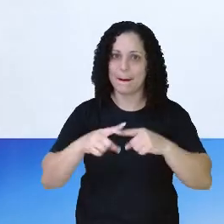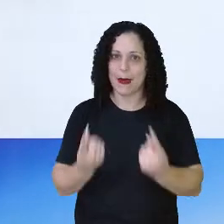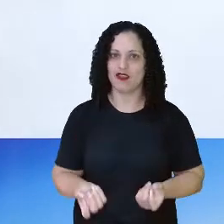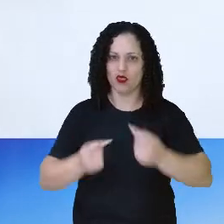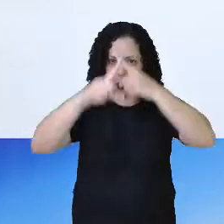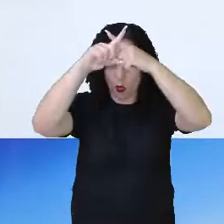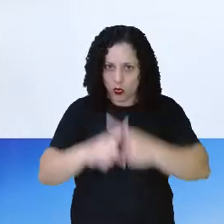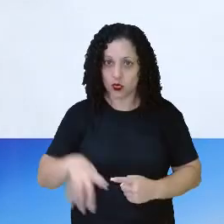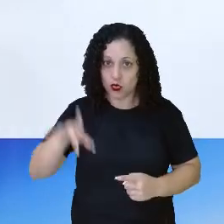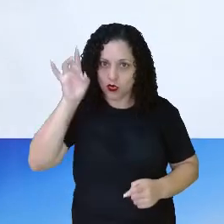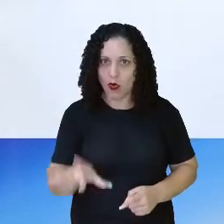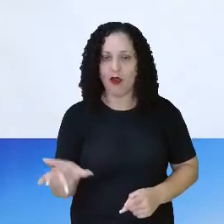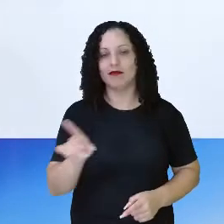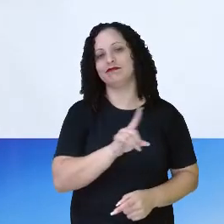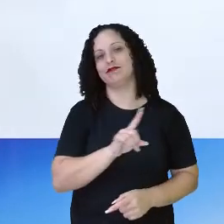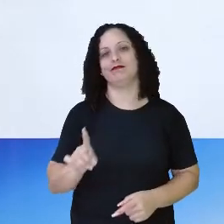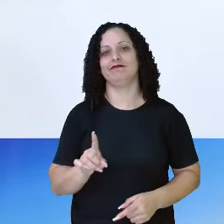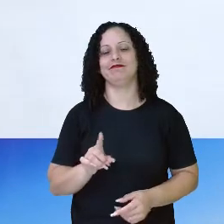rivalidade.